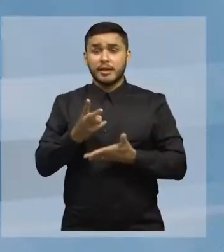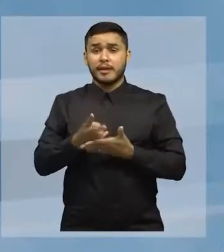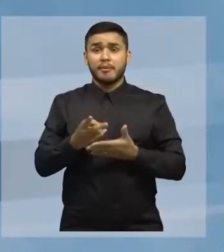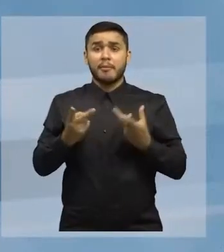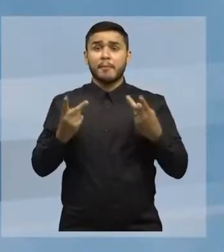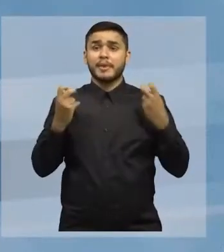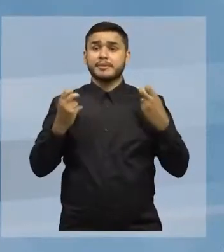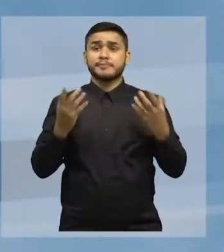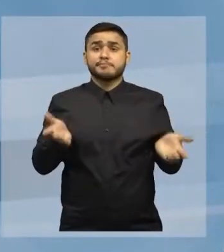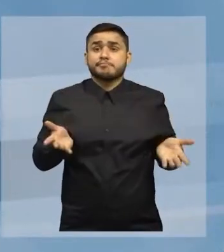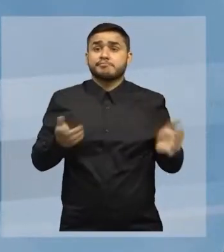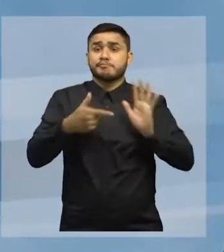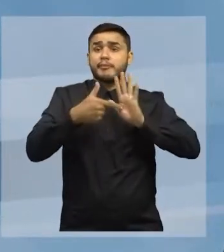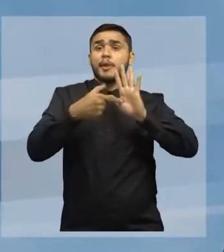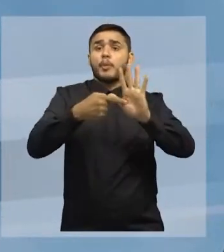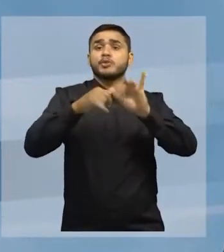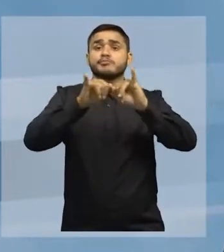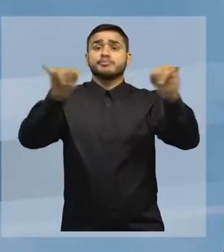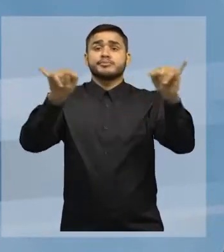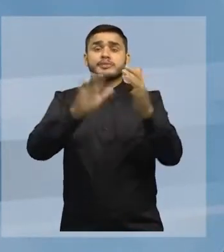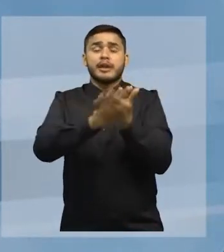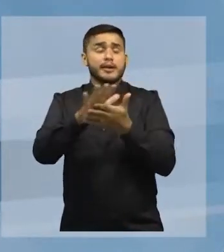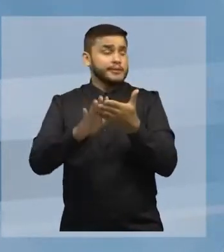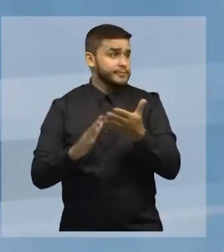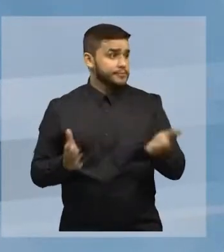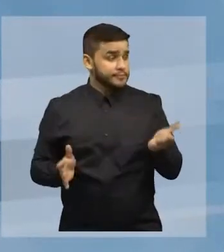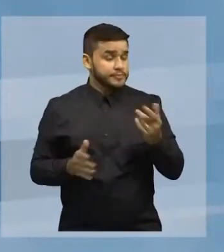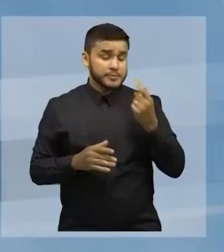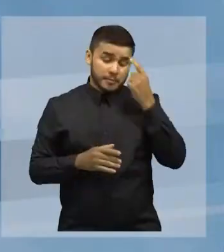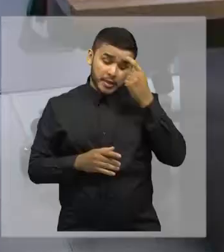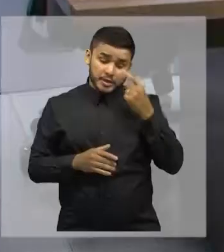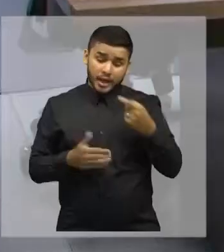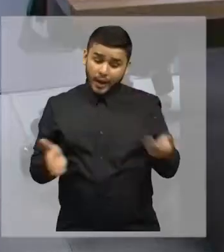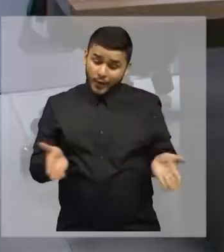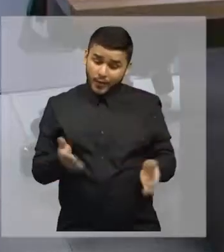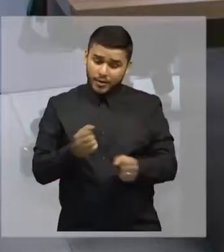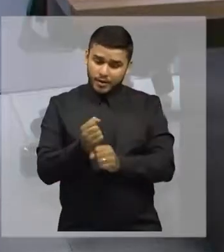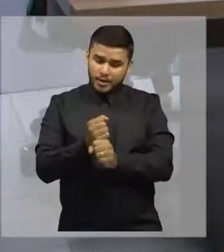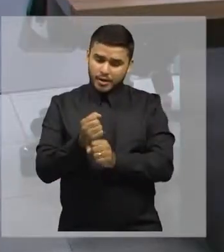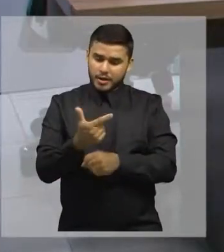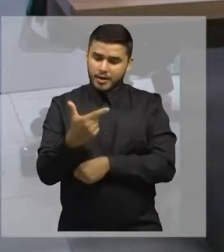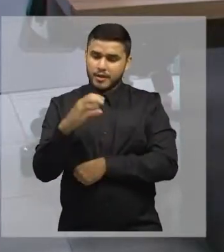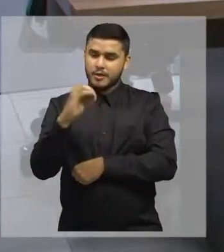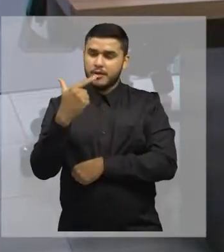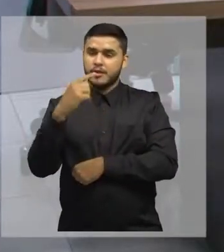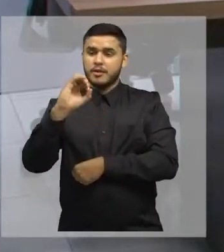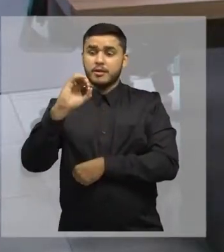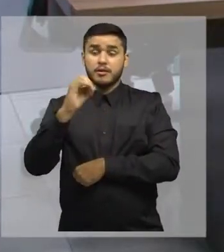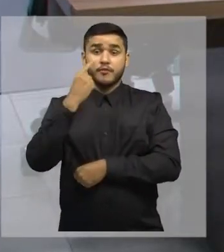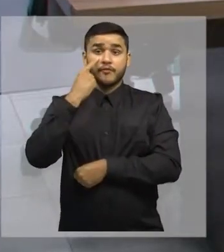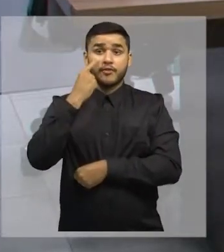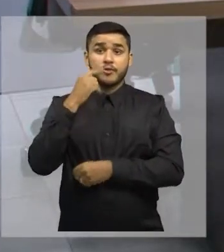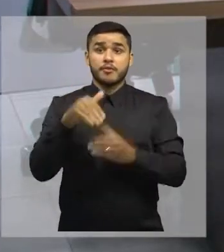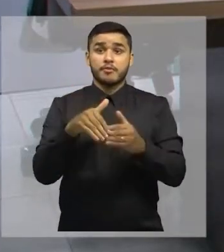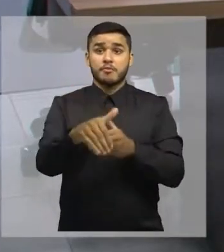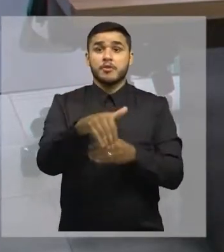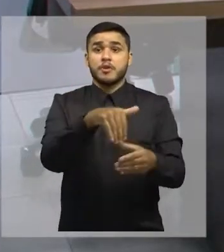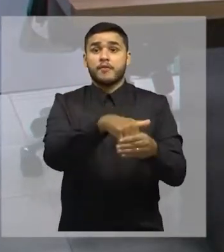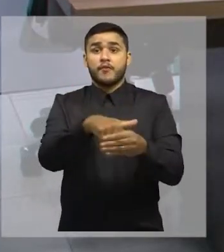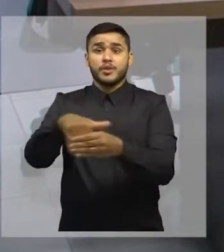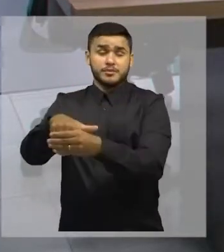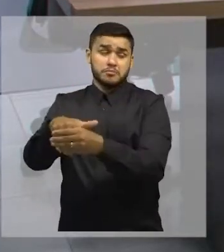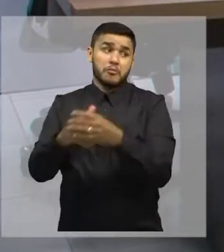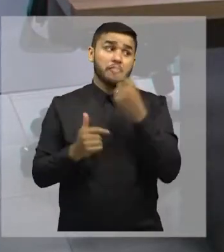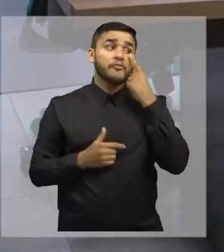tem repercussão. E, volto a dizer, eu estou falando muito disso, mas porque é um ano eleitoral. O teste são as urnas. Porque se você quiser pegar a data também,